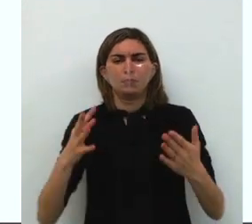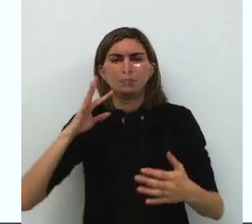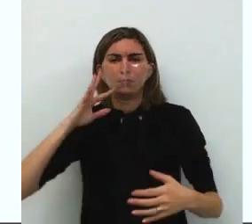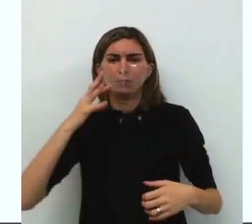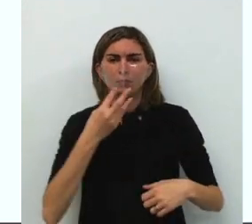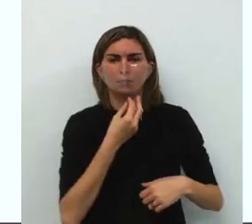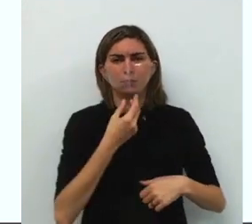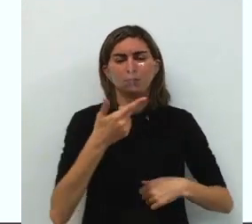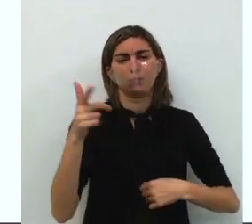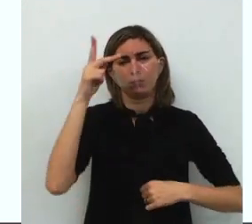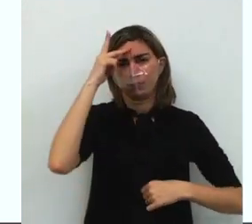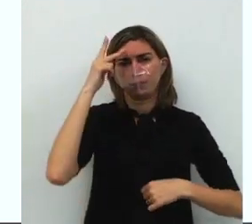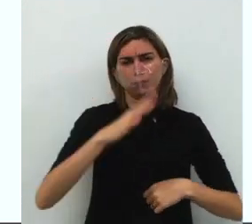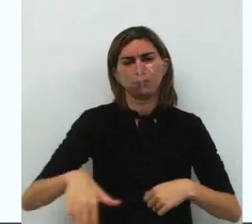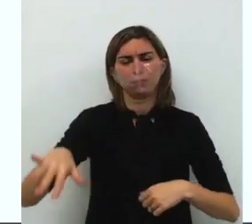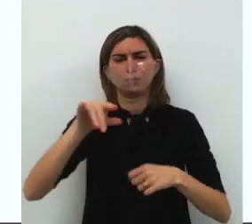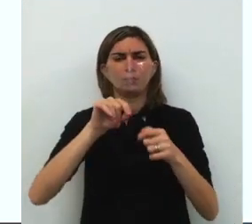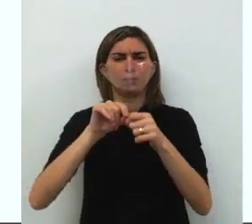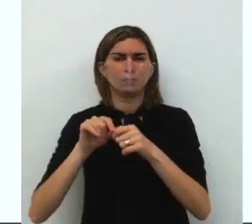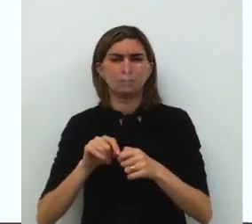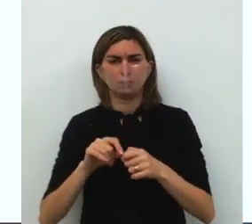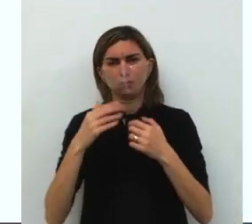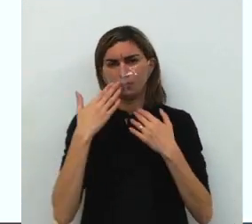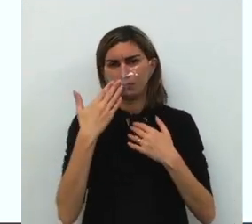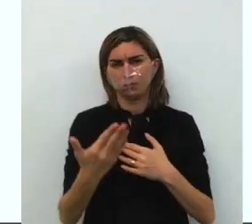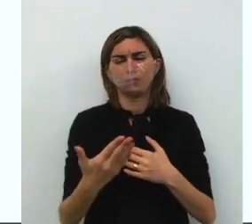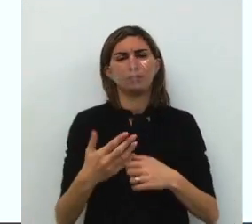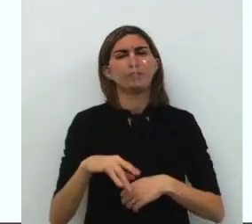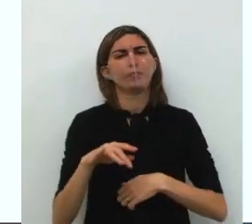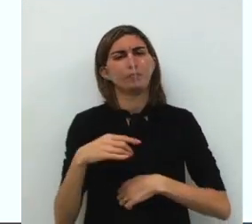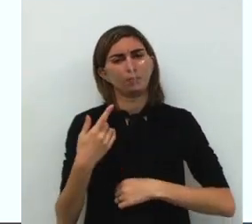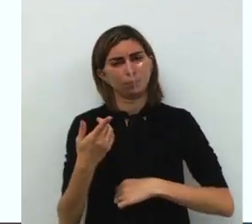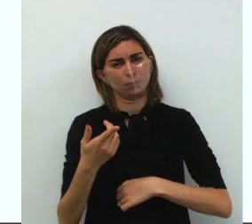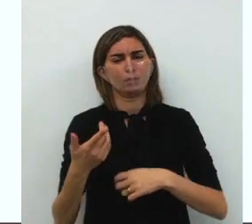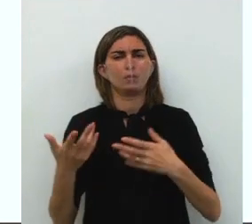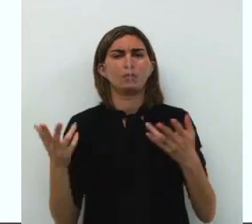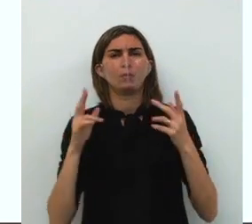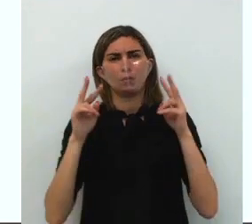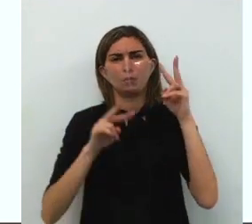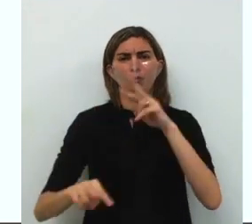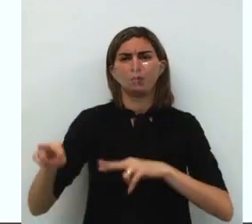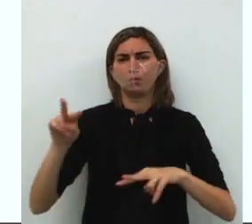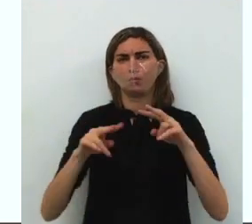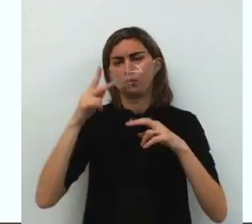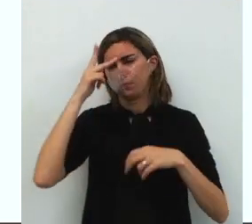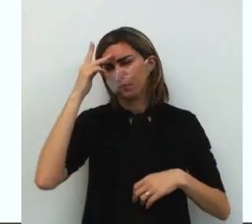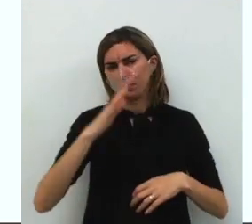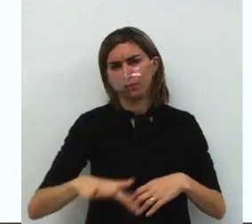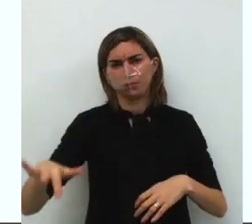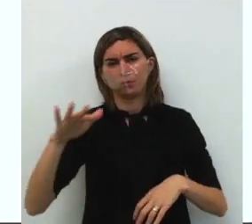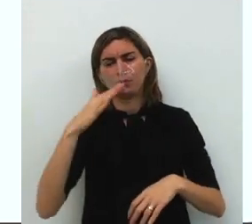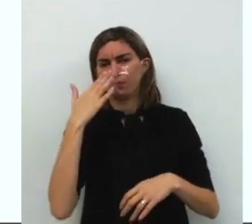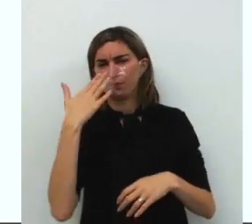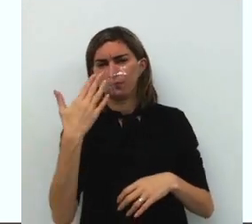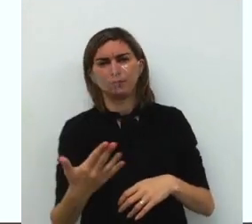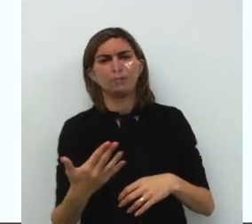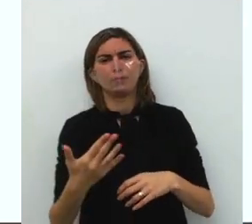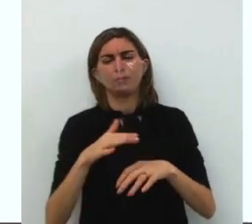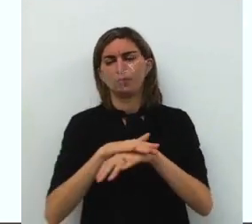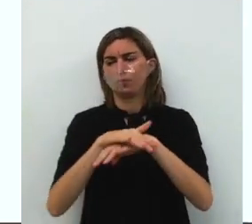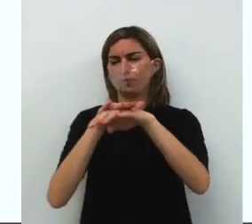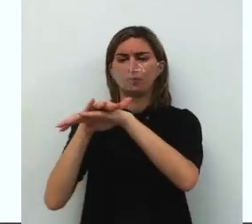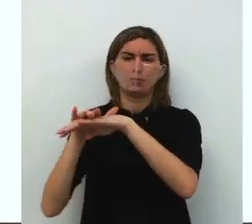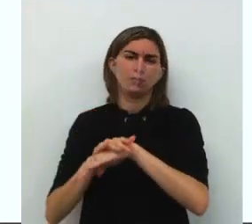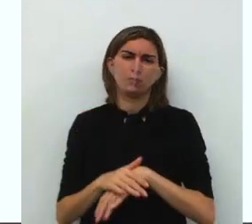tenha um conhecimento da outra pessoa que está na sua frente. Então, entre olhos, uma pessoa diante da outra,